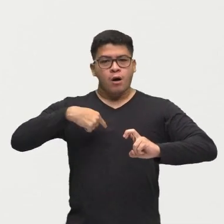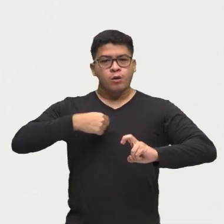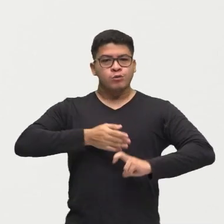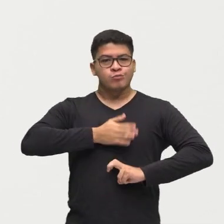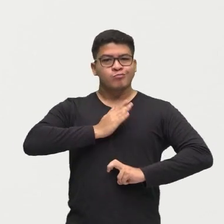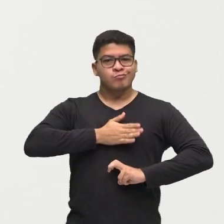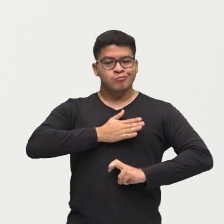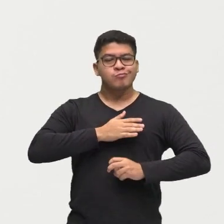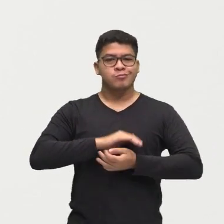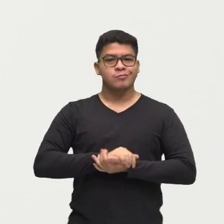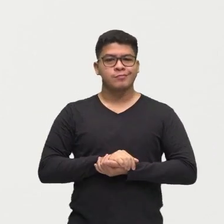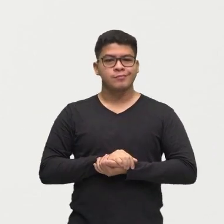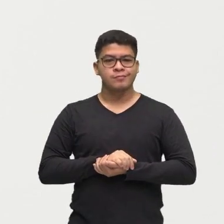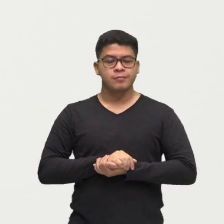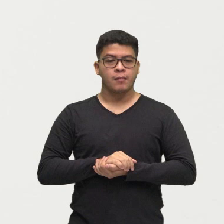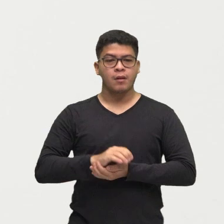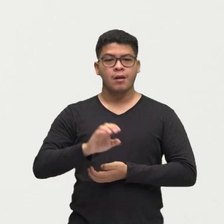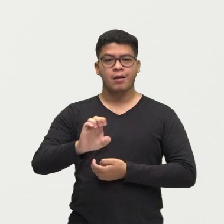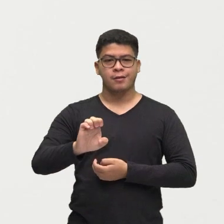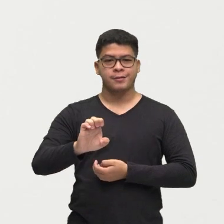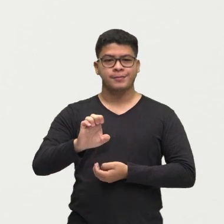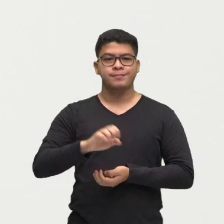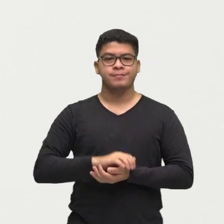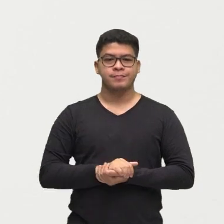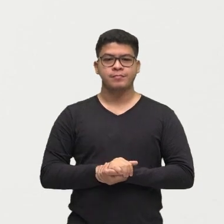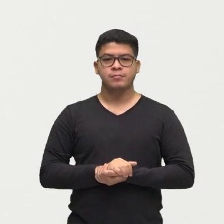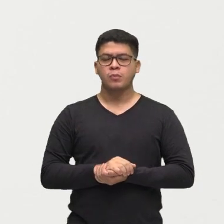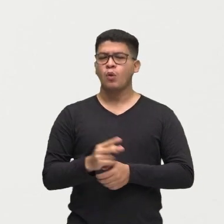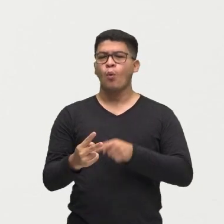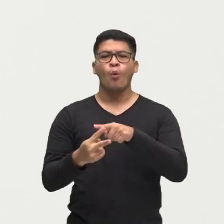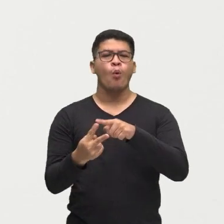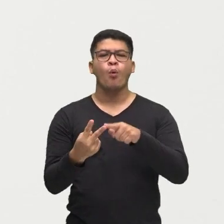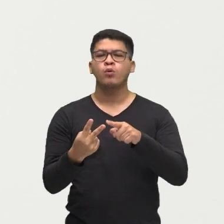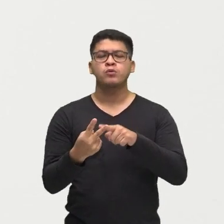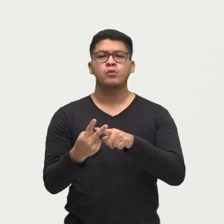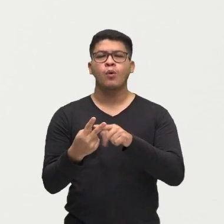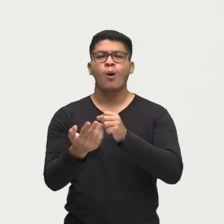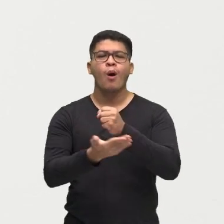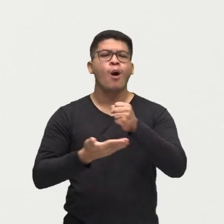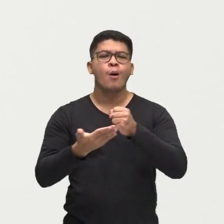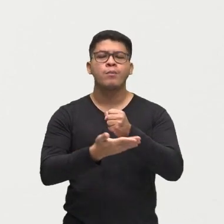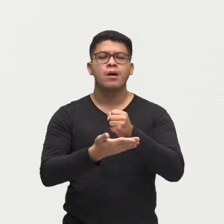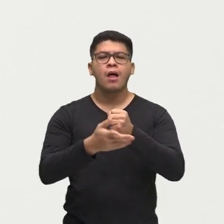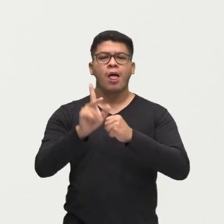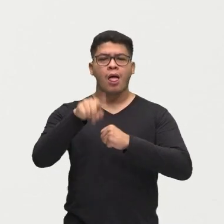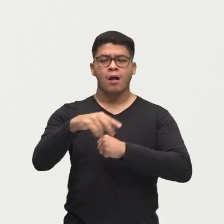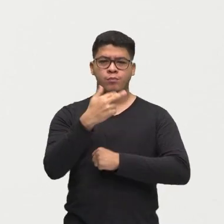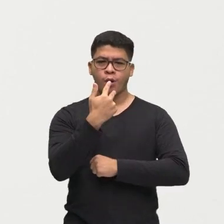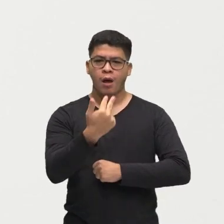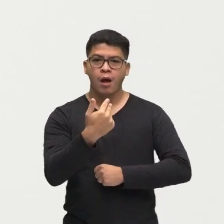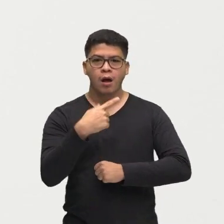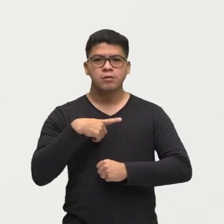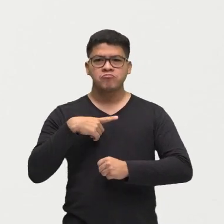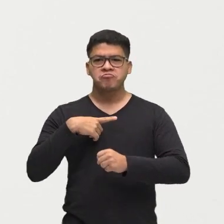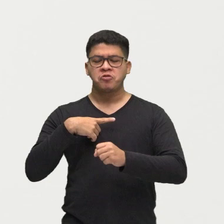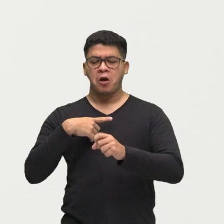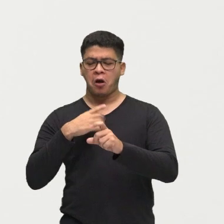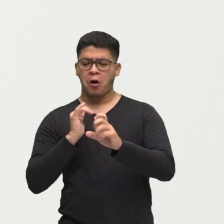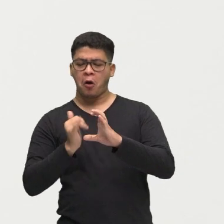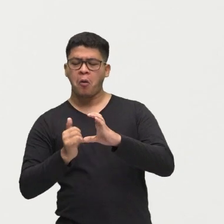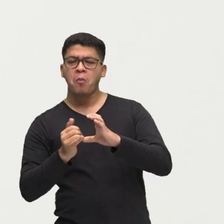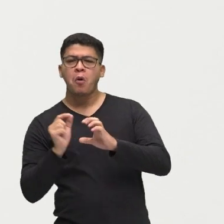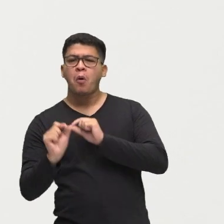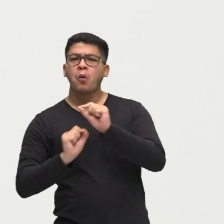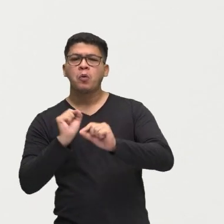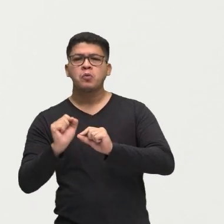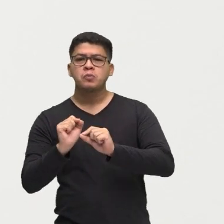pensamento divino. E letra E, dos dois procedimentos básicos de operação com a língua, a metáfora do que decorre, no caso,